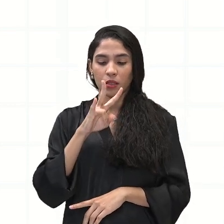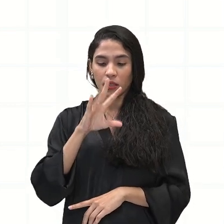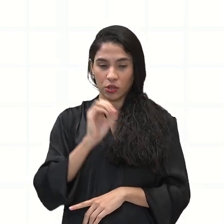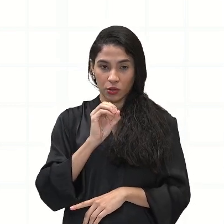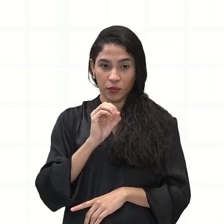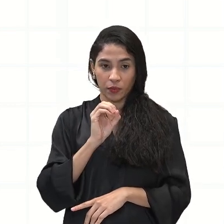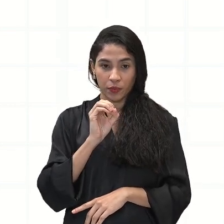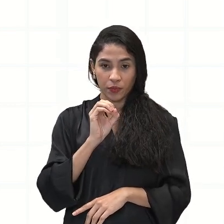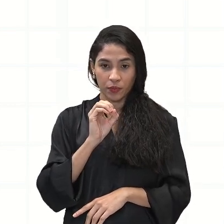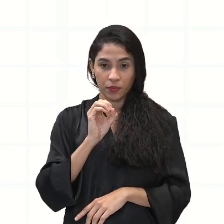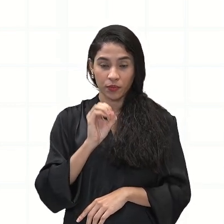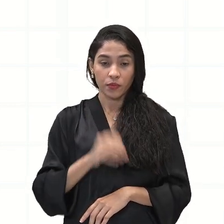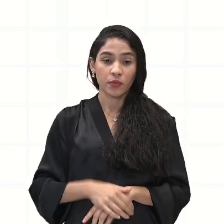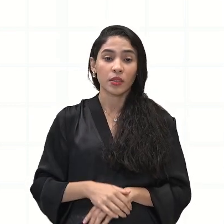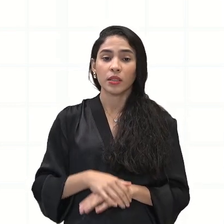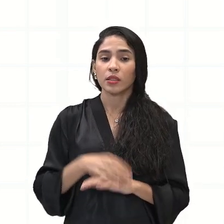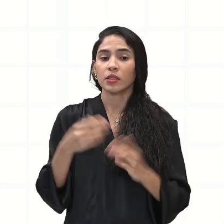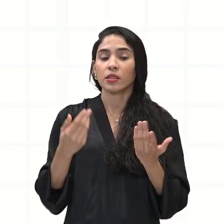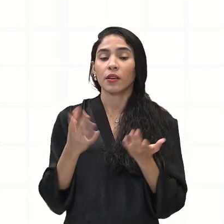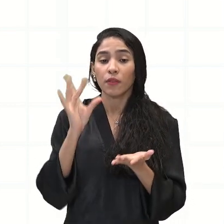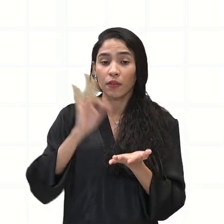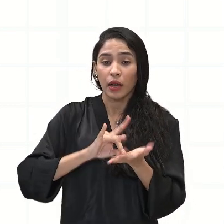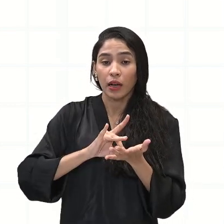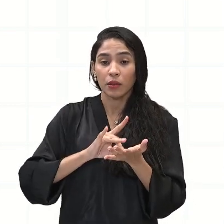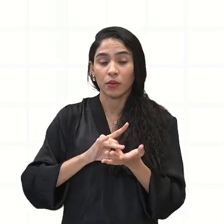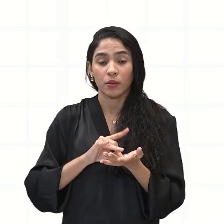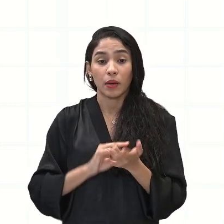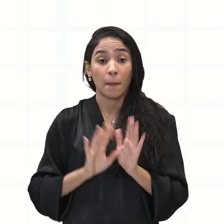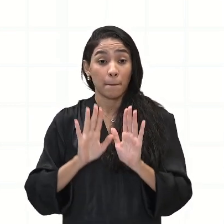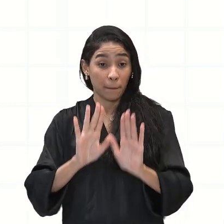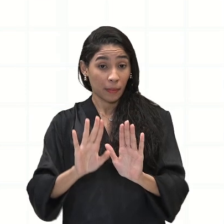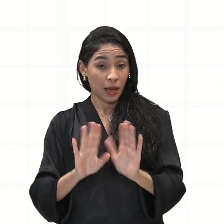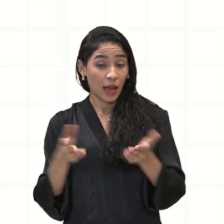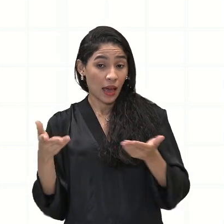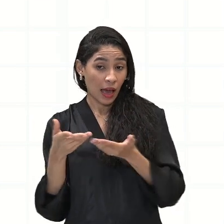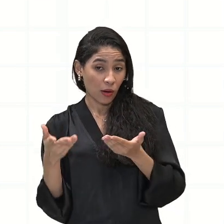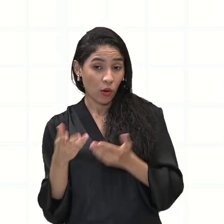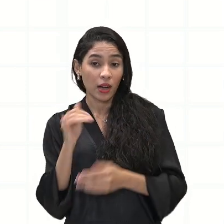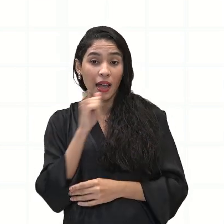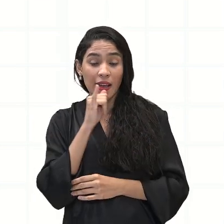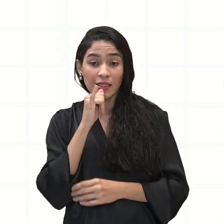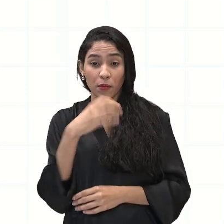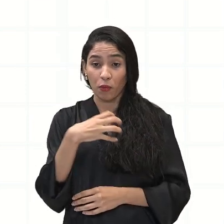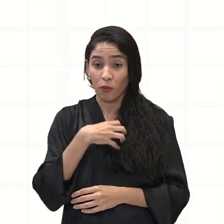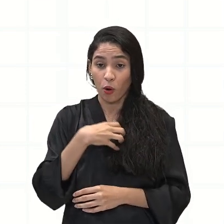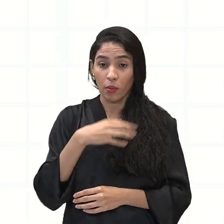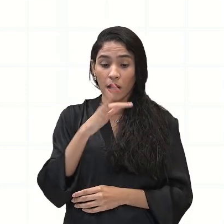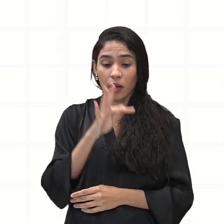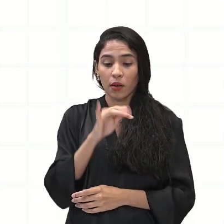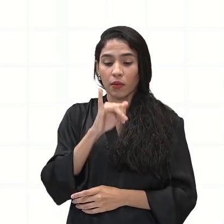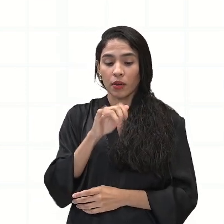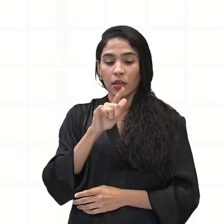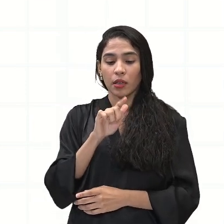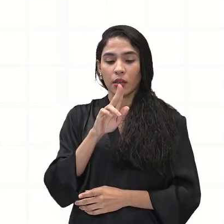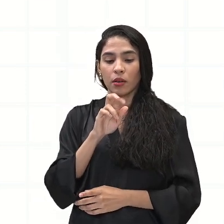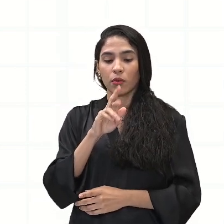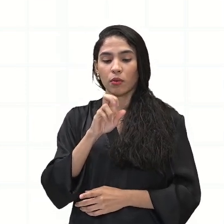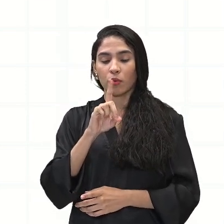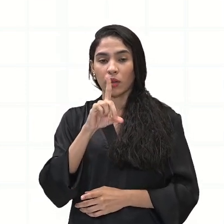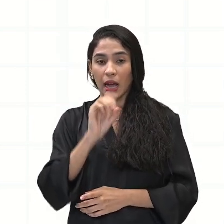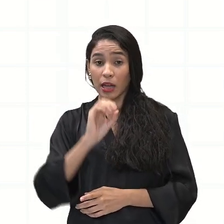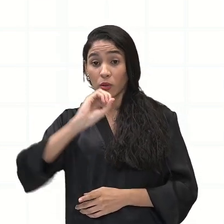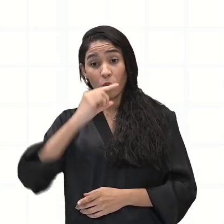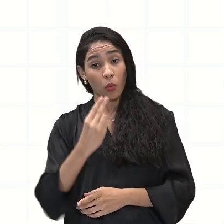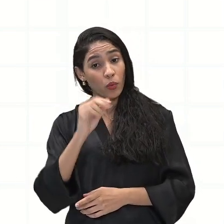Vocativo. Isso no sentido real. Agora, quando é no sentido figurado, no sentido